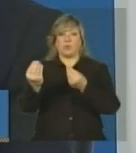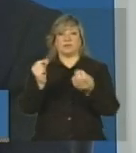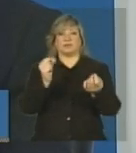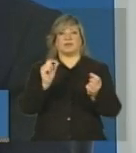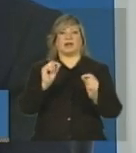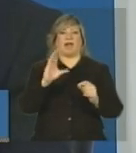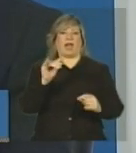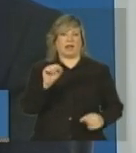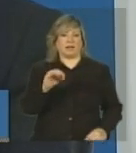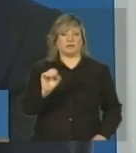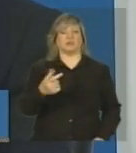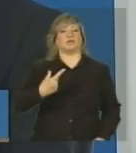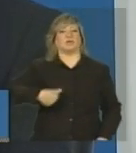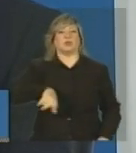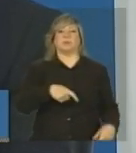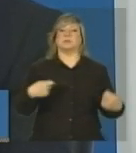precisa